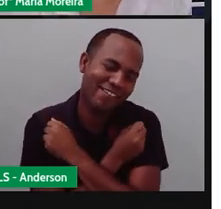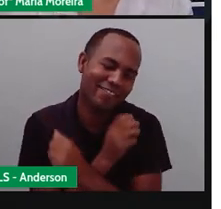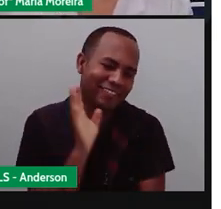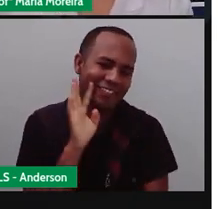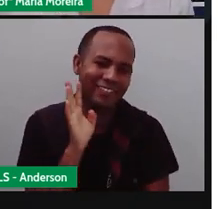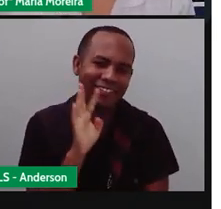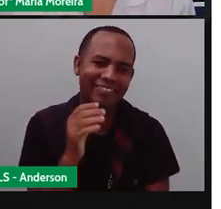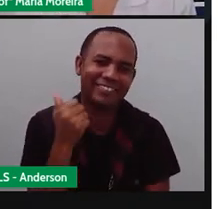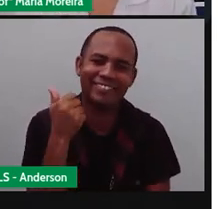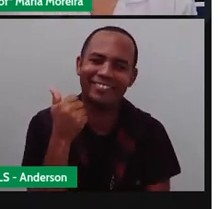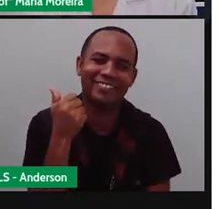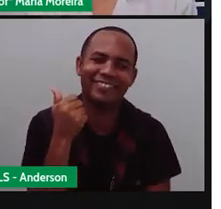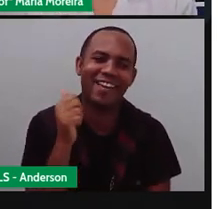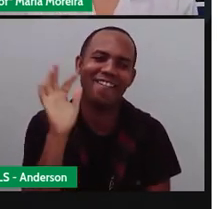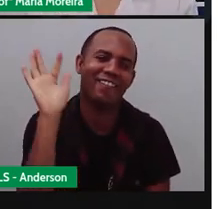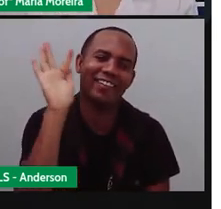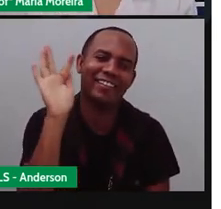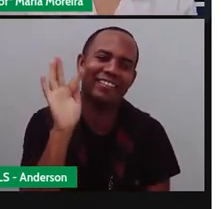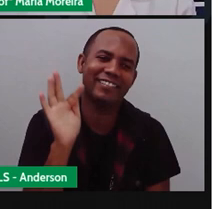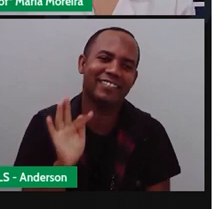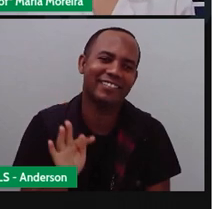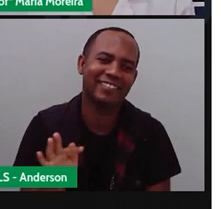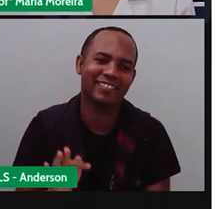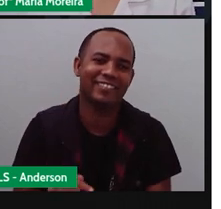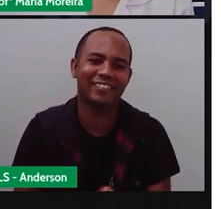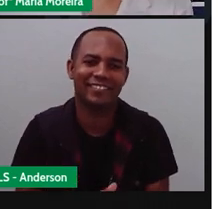não vai dormir vai dormir assim eu já